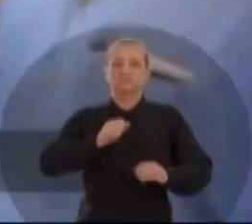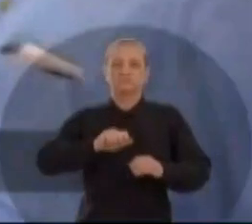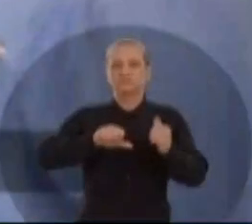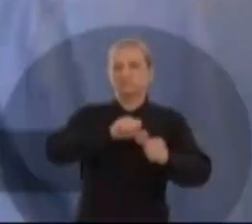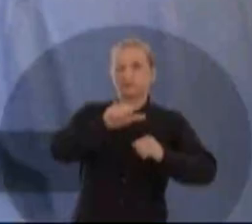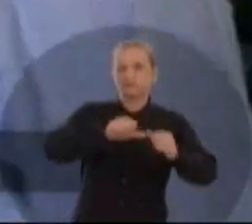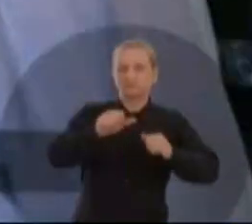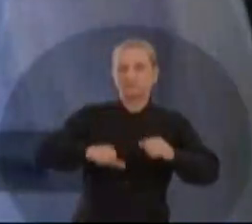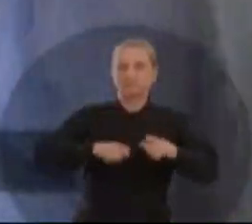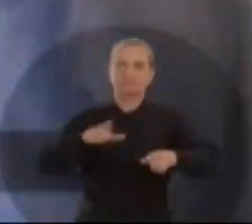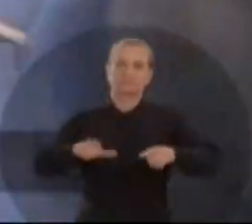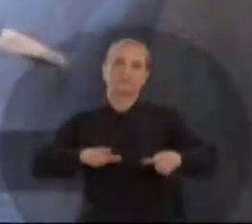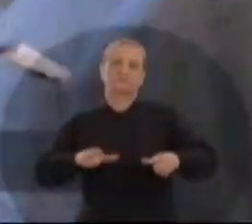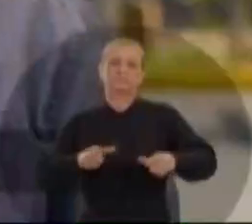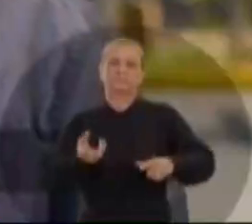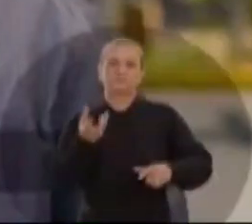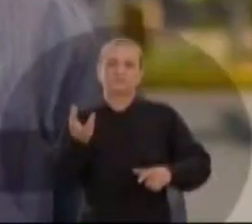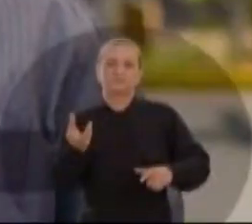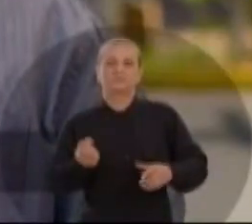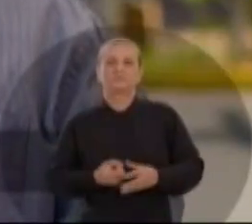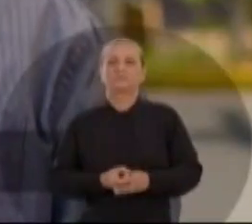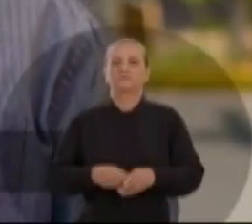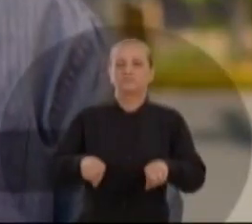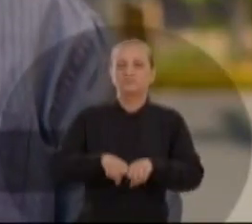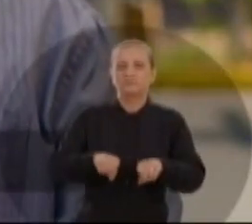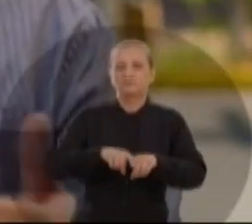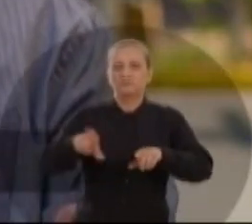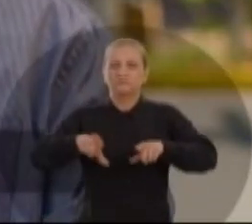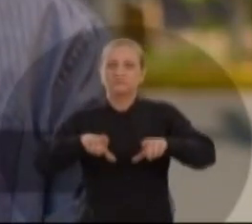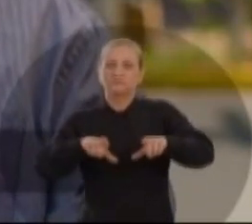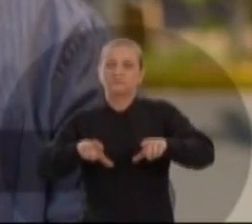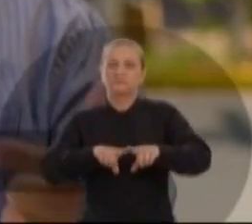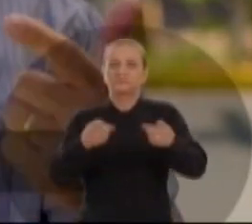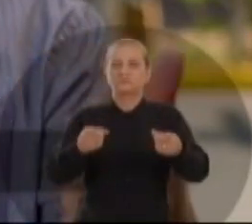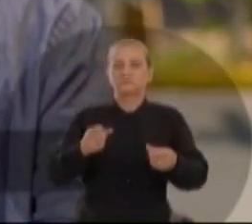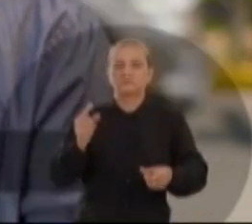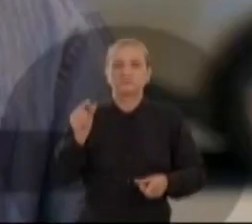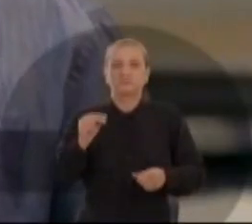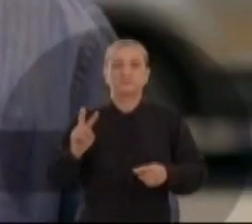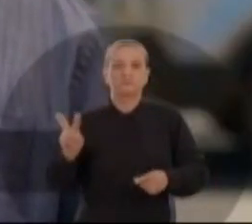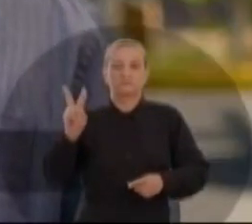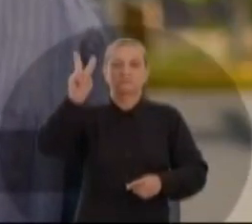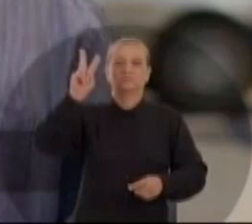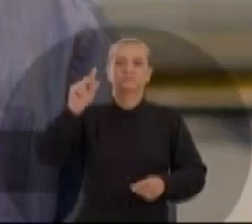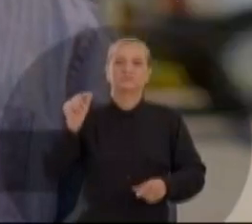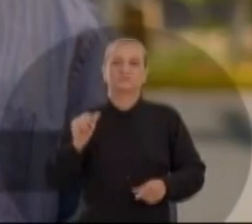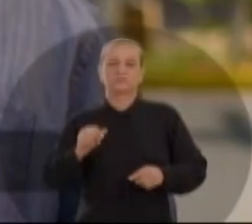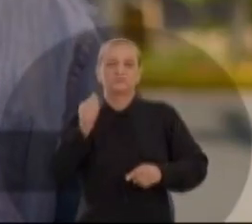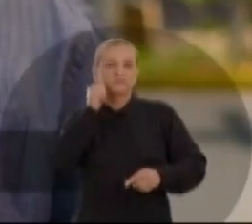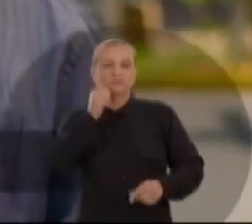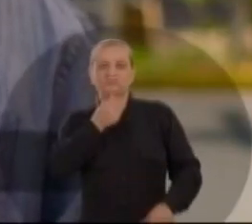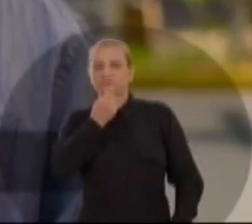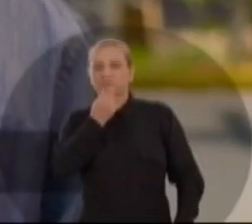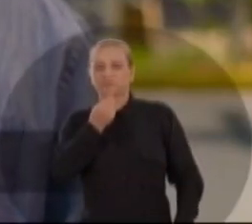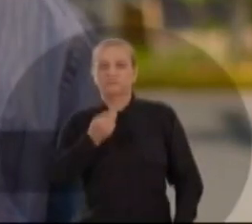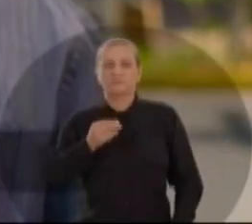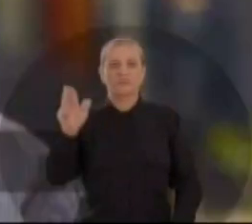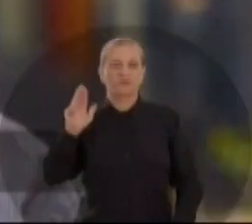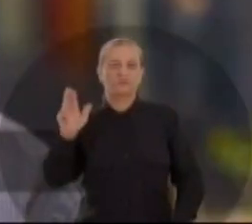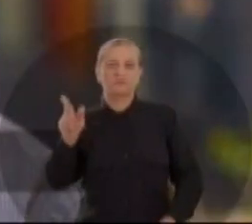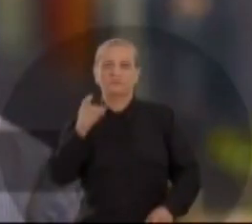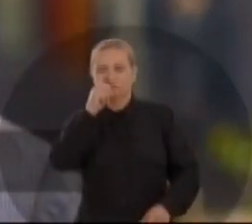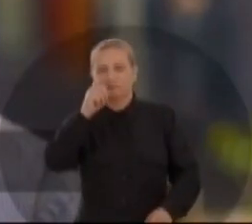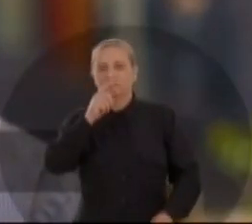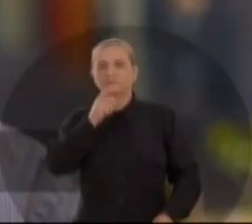são os grandes geradores dos postos de trabalho. Vamos querer como contrapartida emprego e valorização salarial dos trabalhadores e das trabalhadoras.